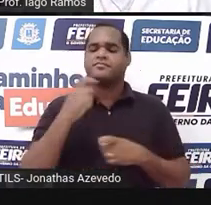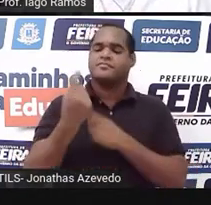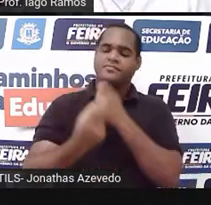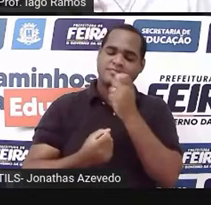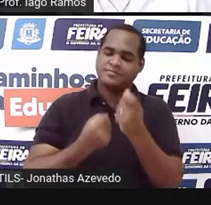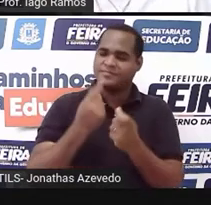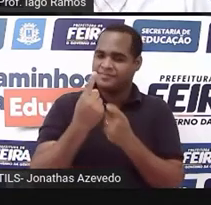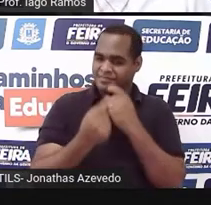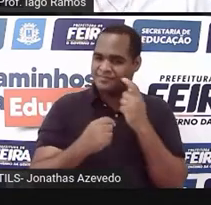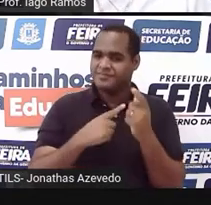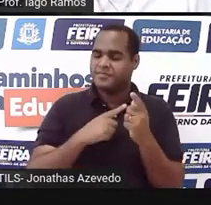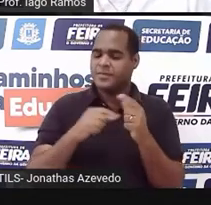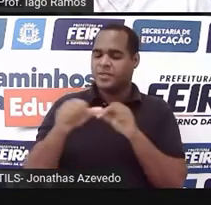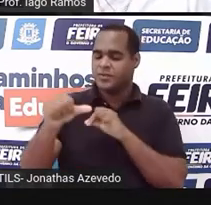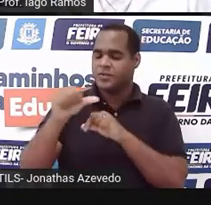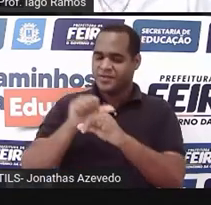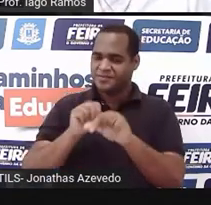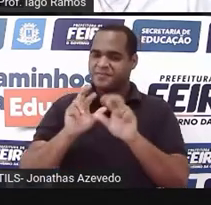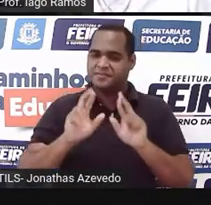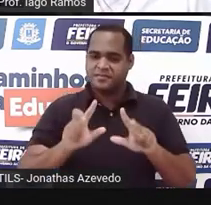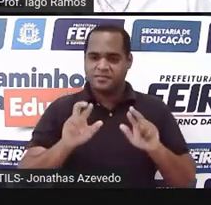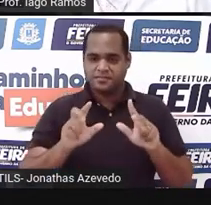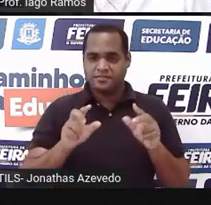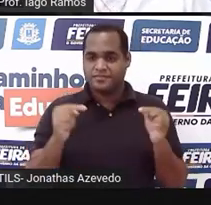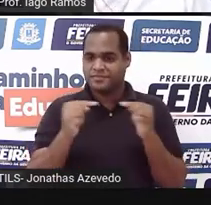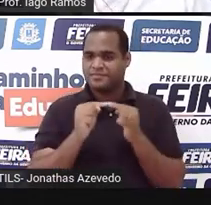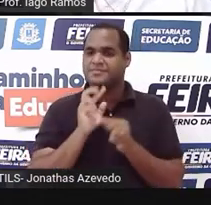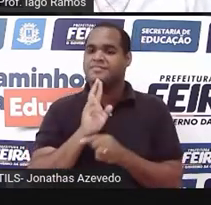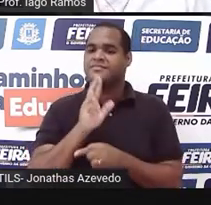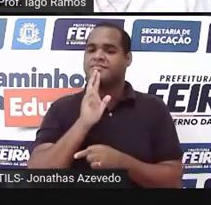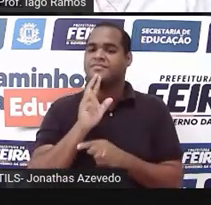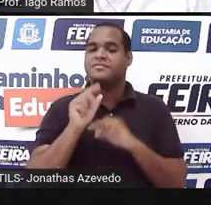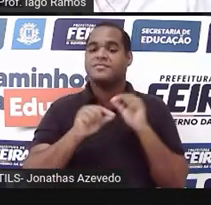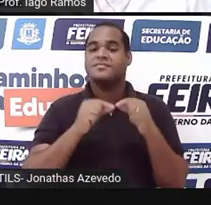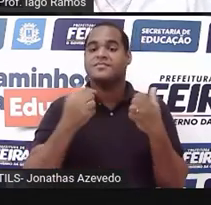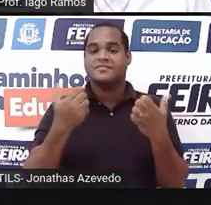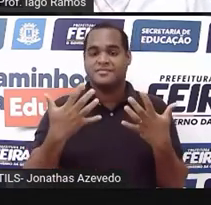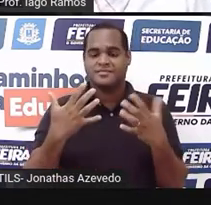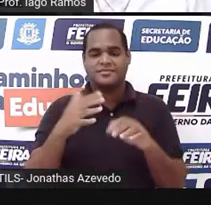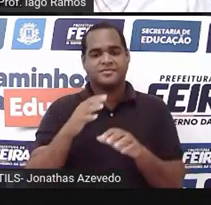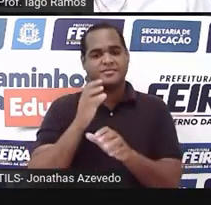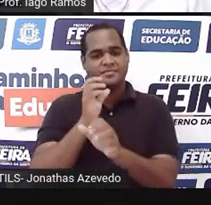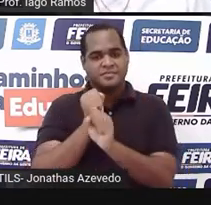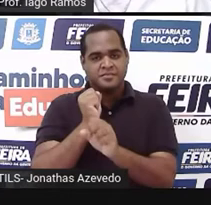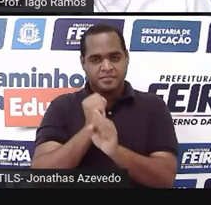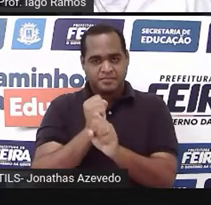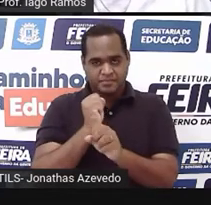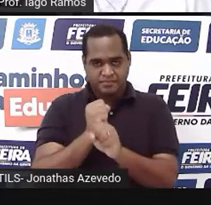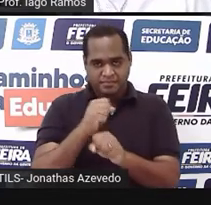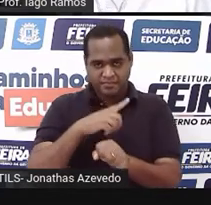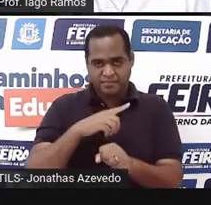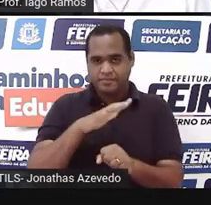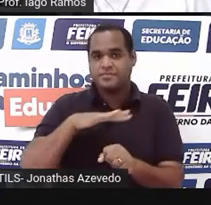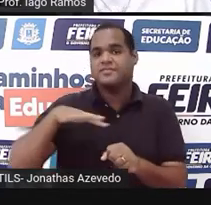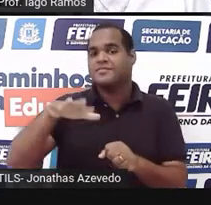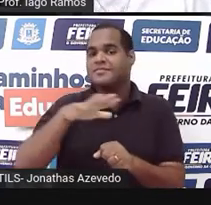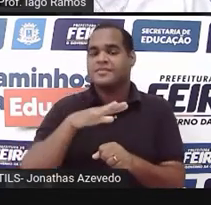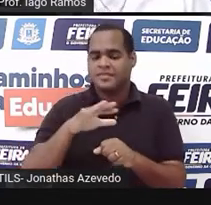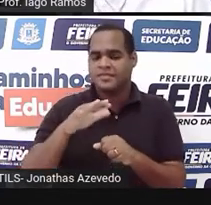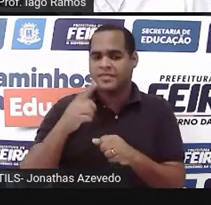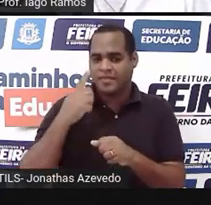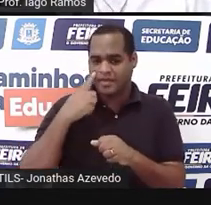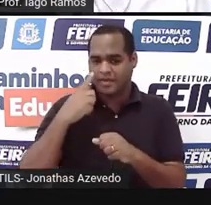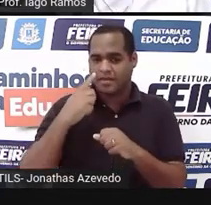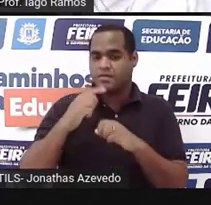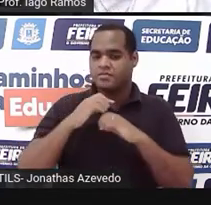quando o caminho inverso se dá uma resposta é tô calculando o produto do